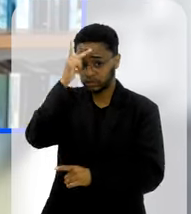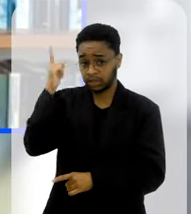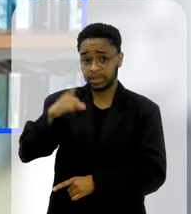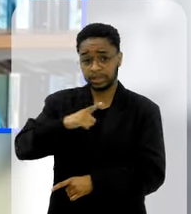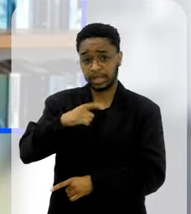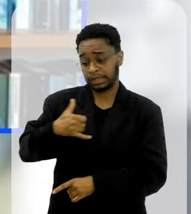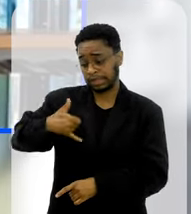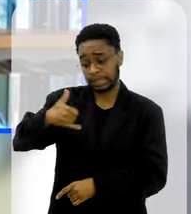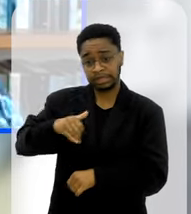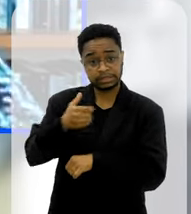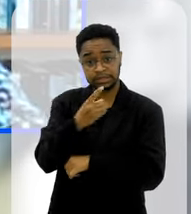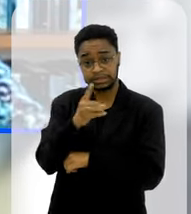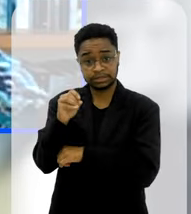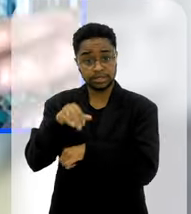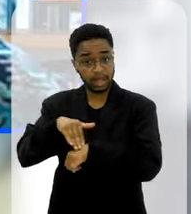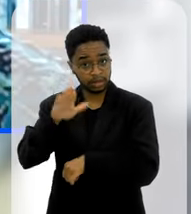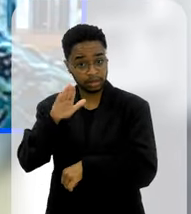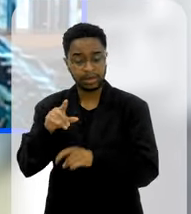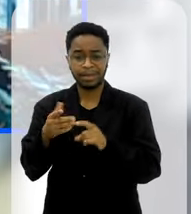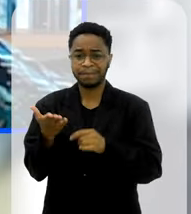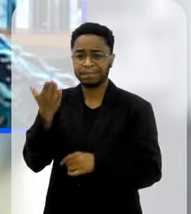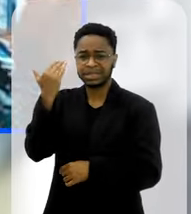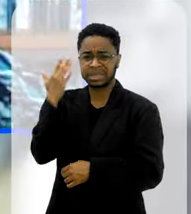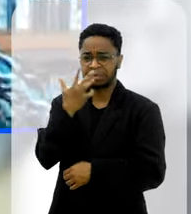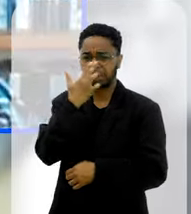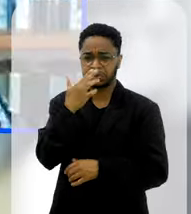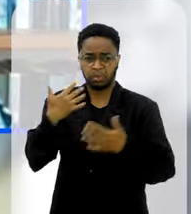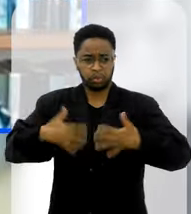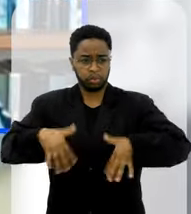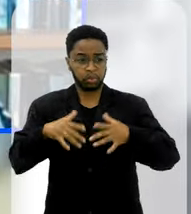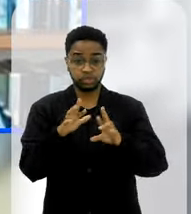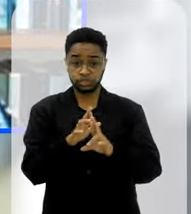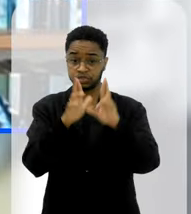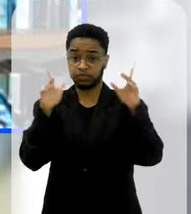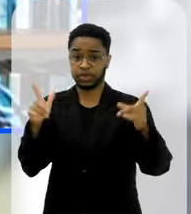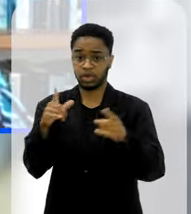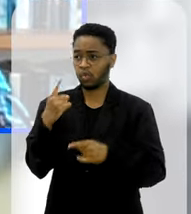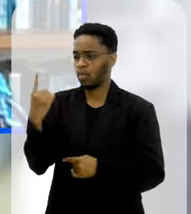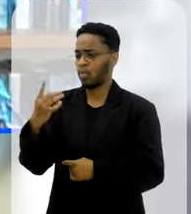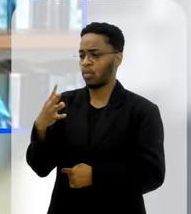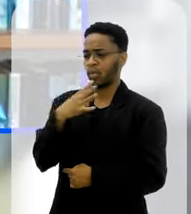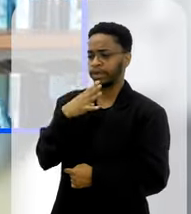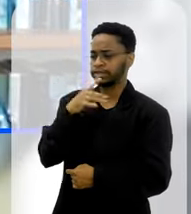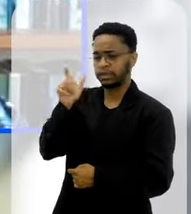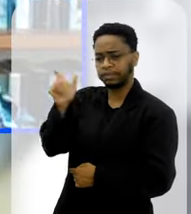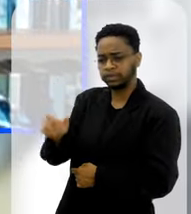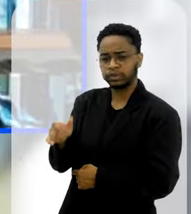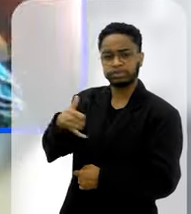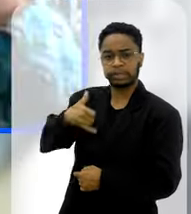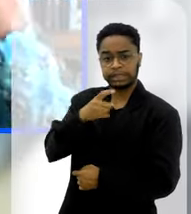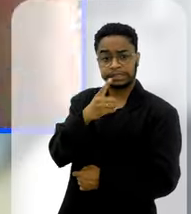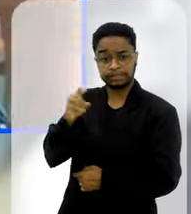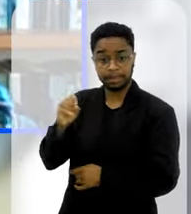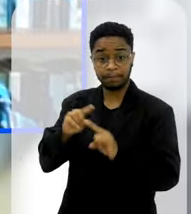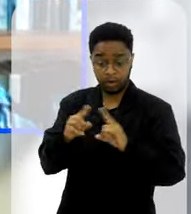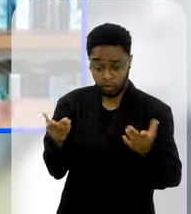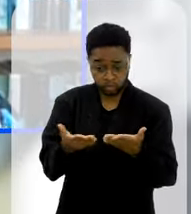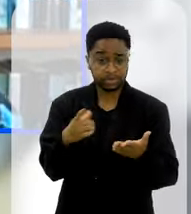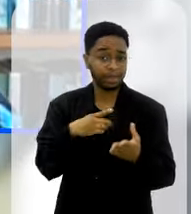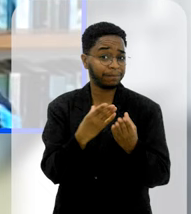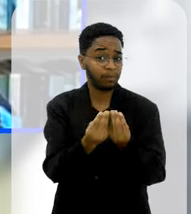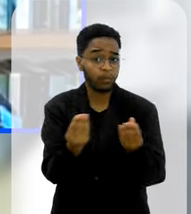pessoas centenárias. Antes era uma coisa tão excepcional, né? Alguém conhecia alguém que fez 100 anos, hoje